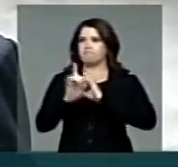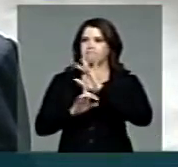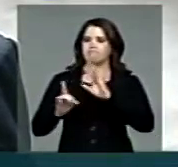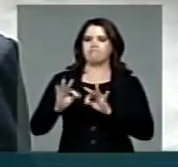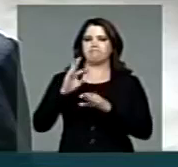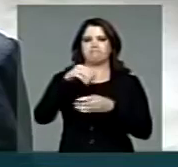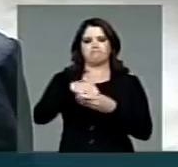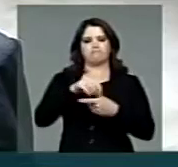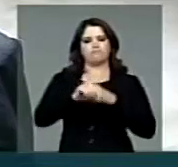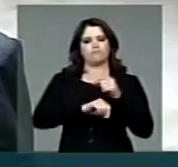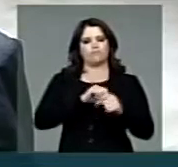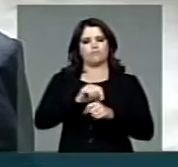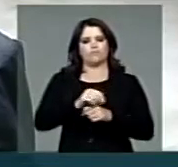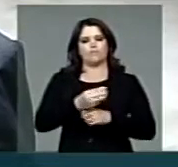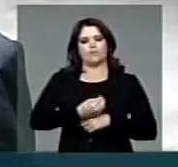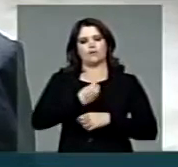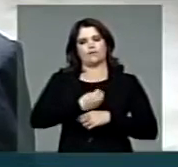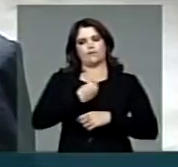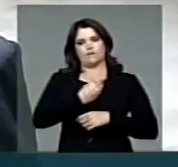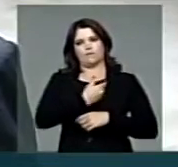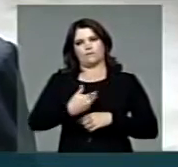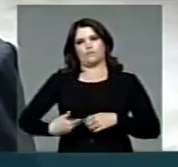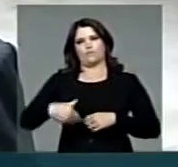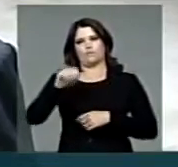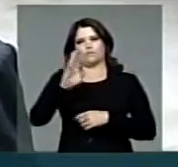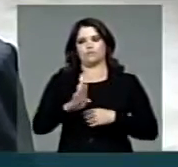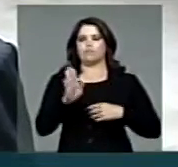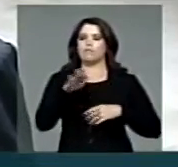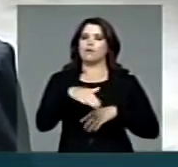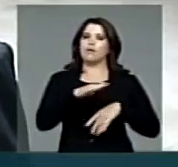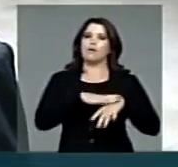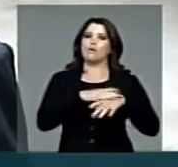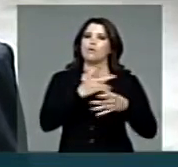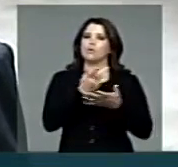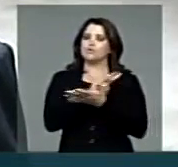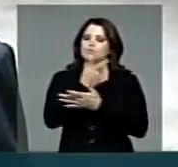extraordinários da vida pública do país. Foi naquela fase da